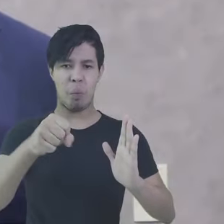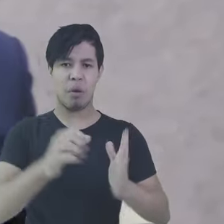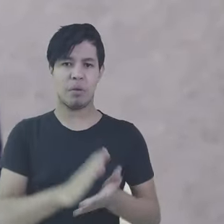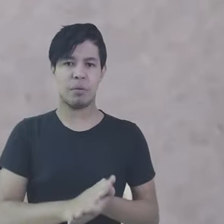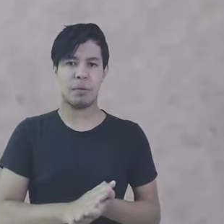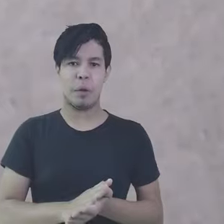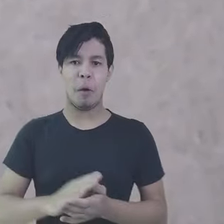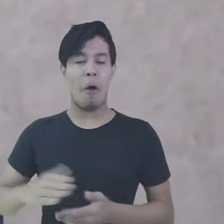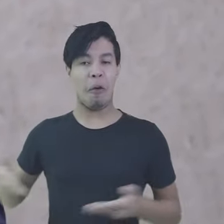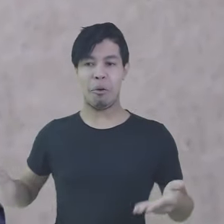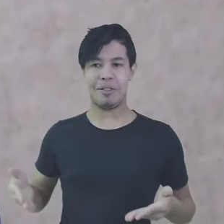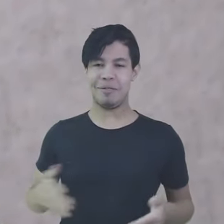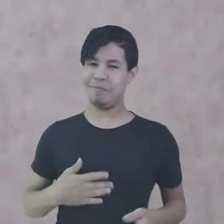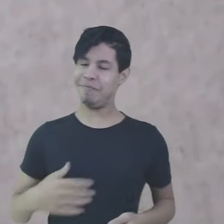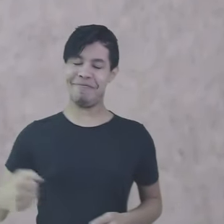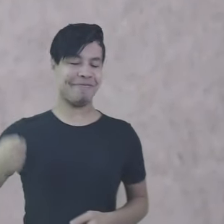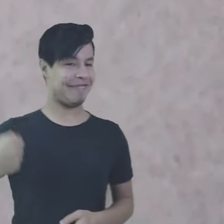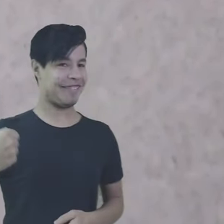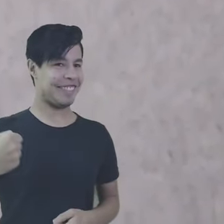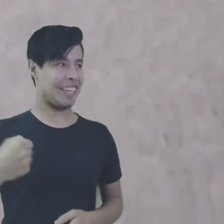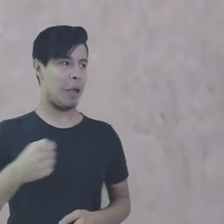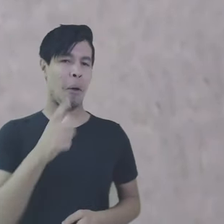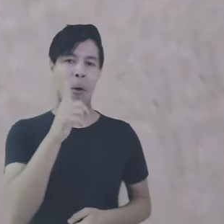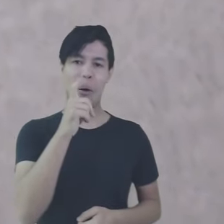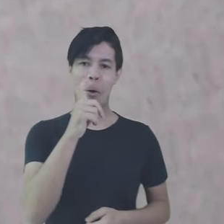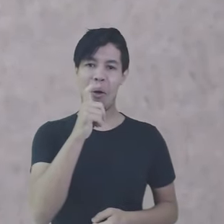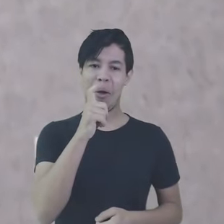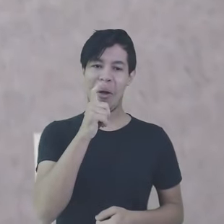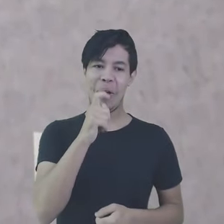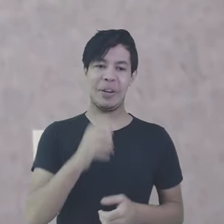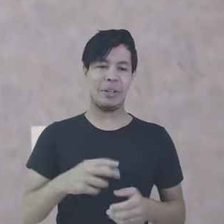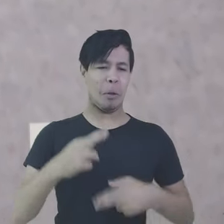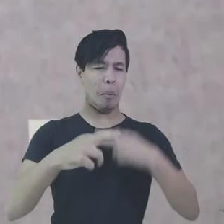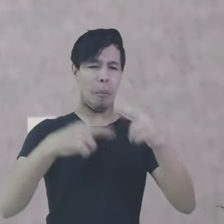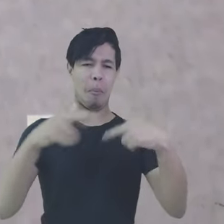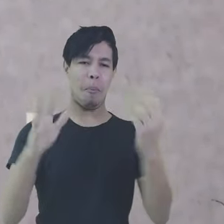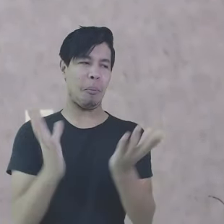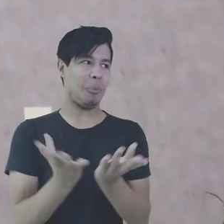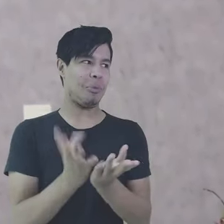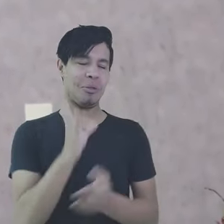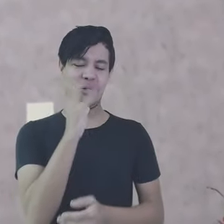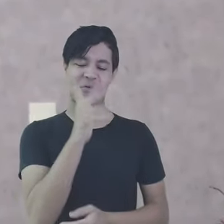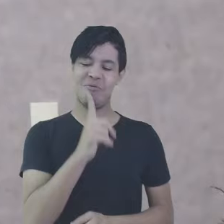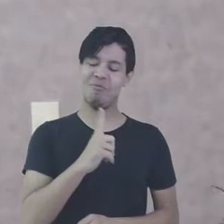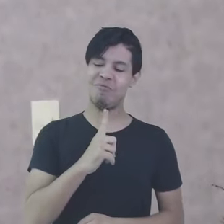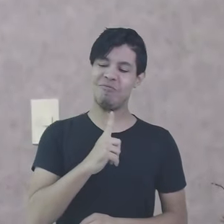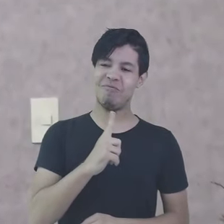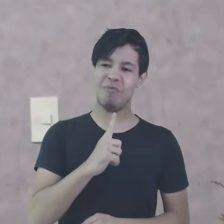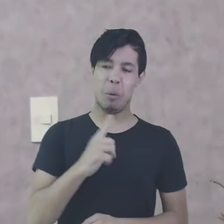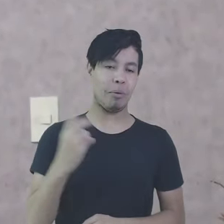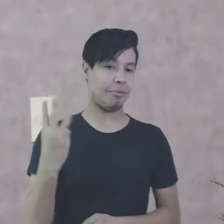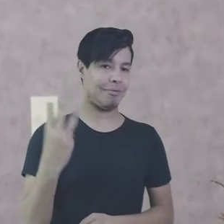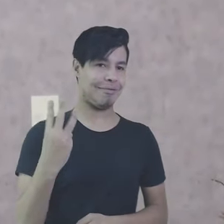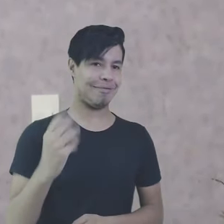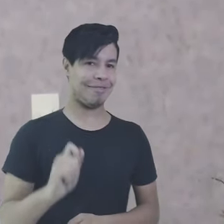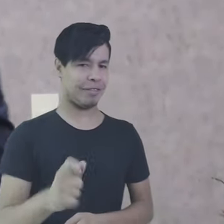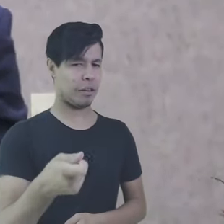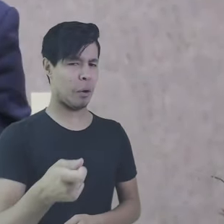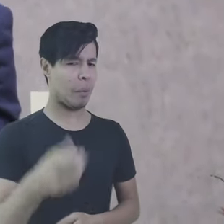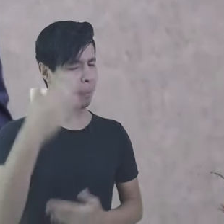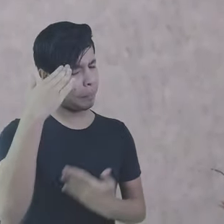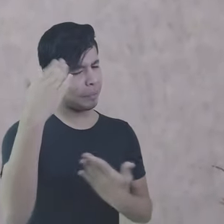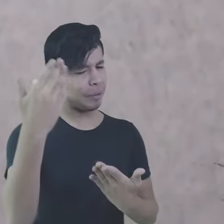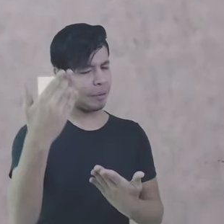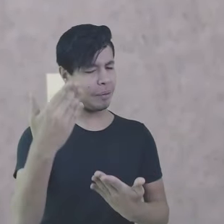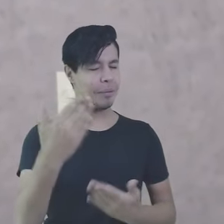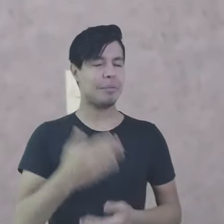água. Vou tomar a minha água aqui com essa caneca bonita que eu ganhei do meu amigo Sandro e da Dani, tá bom? Do terceiro ato. Muito obrigado pelo presente,